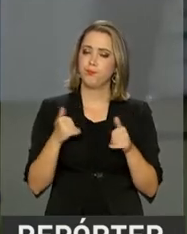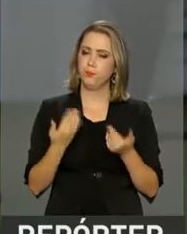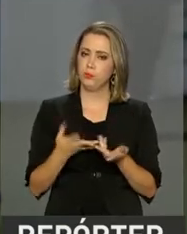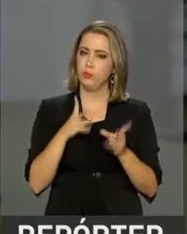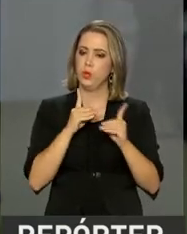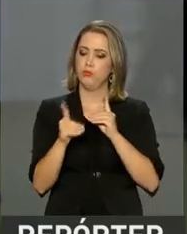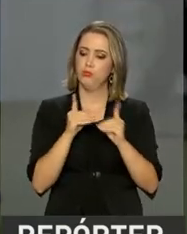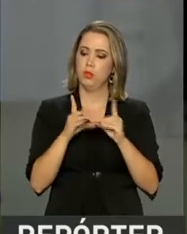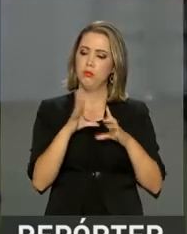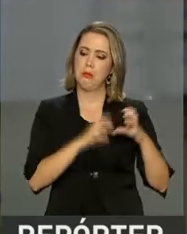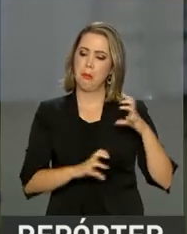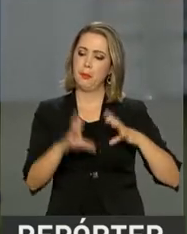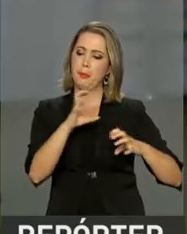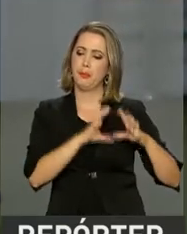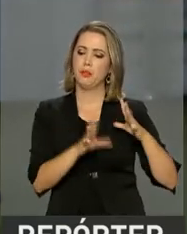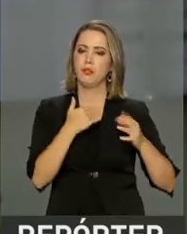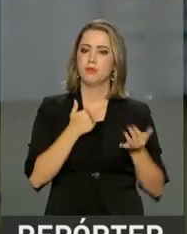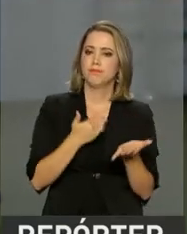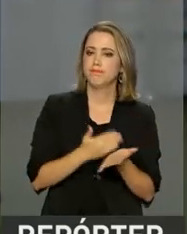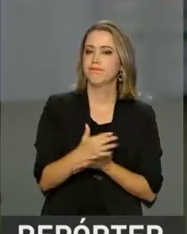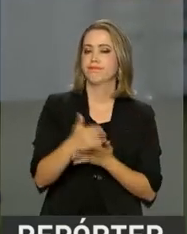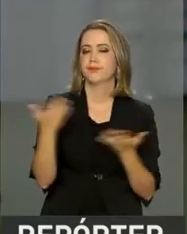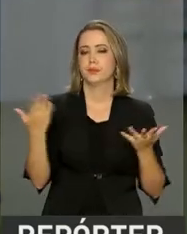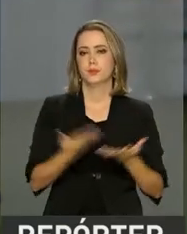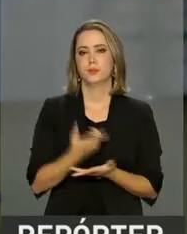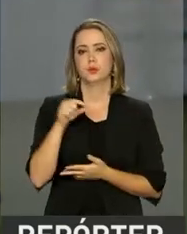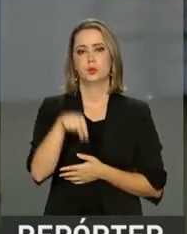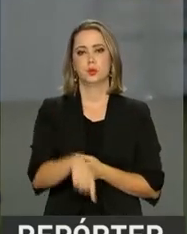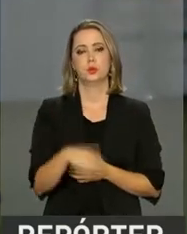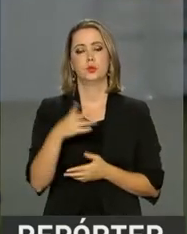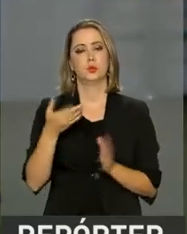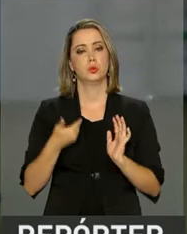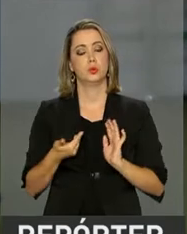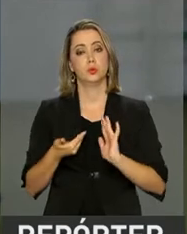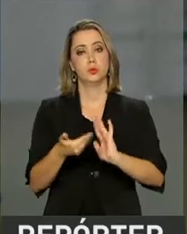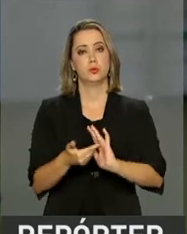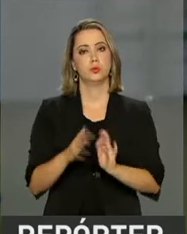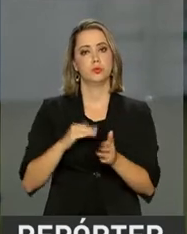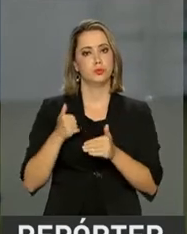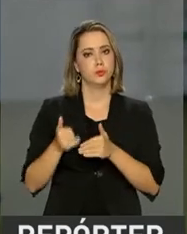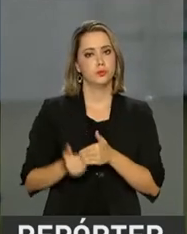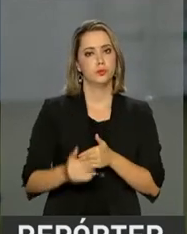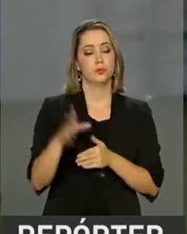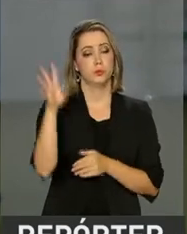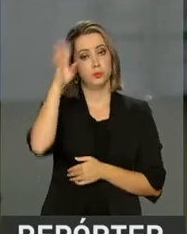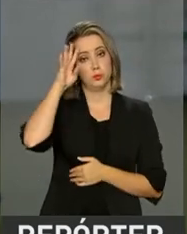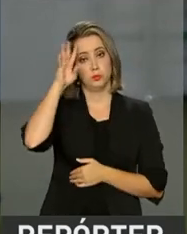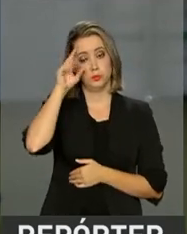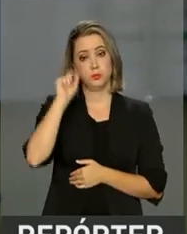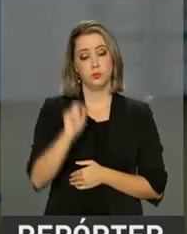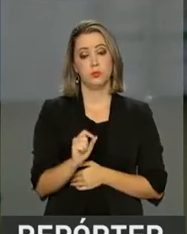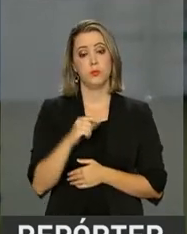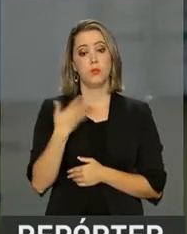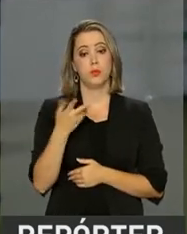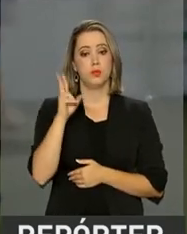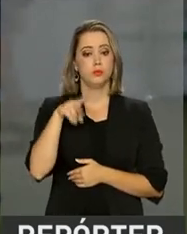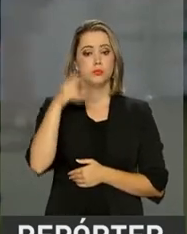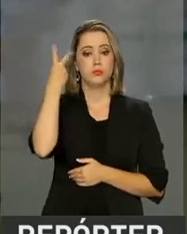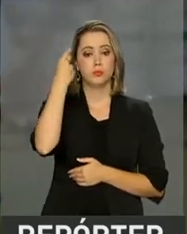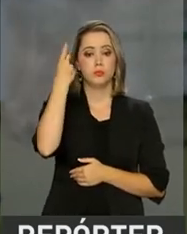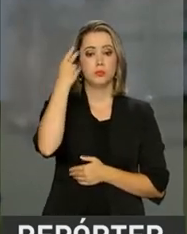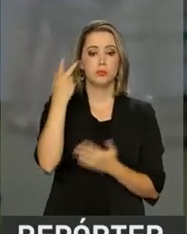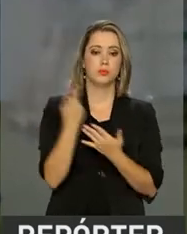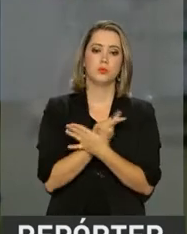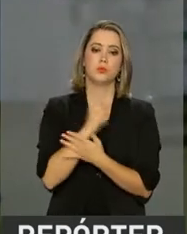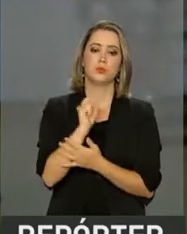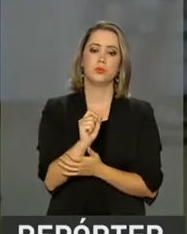disputa vai se desenrolar aqui na câmara dos deputados no decorrer desta quarta-feira roberto é normal que isso